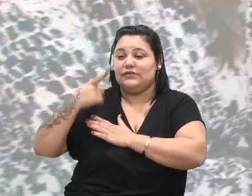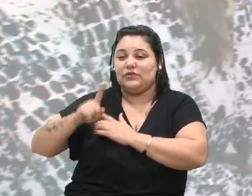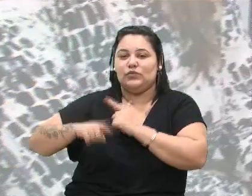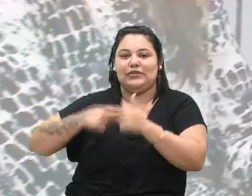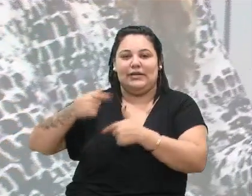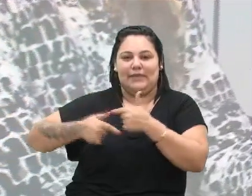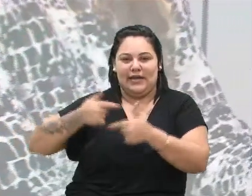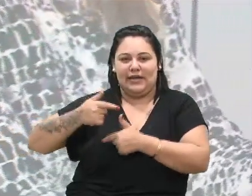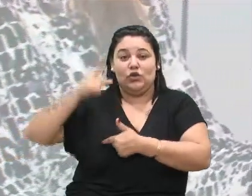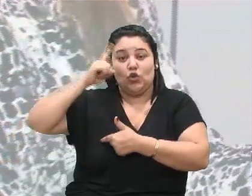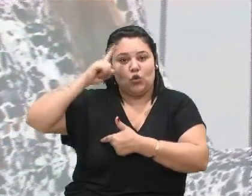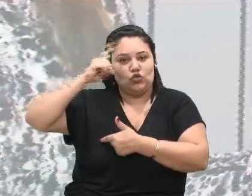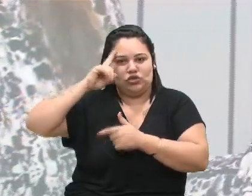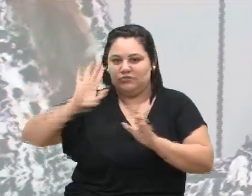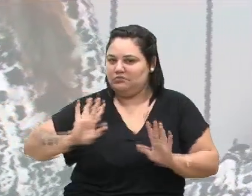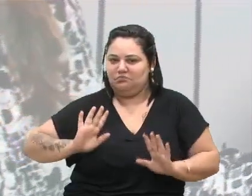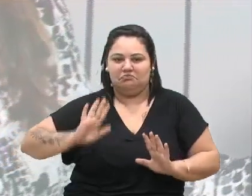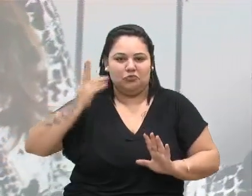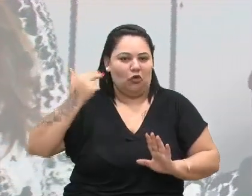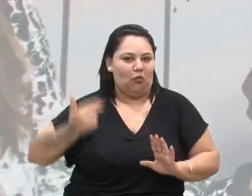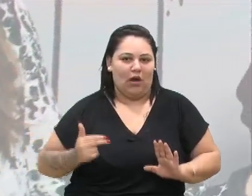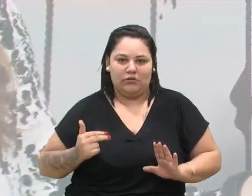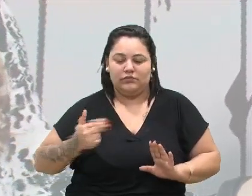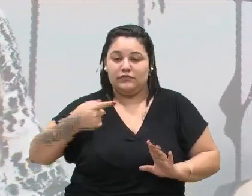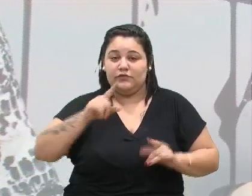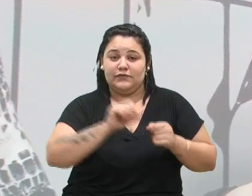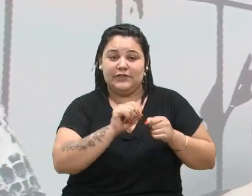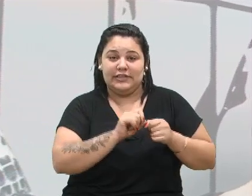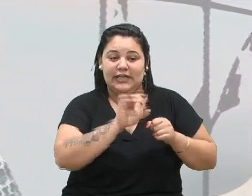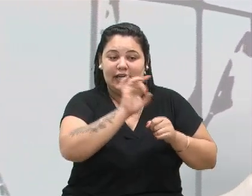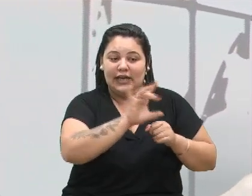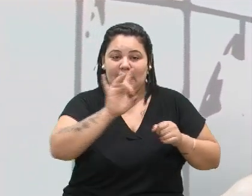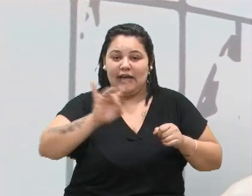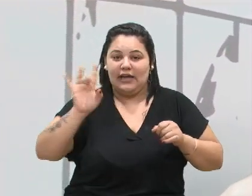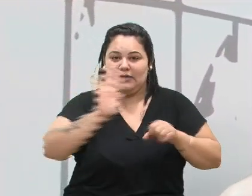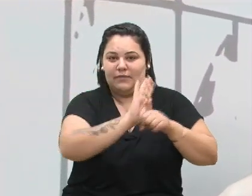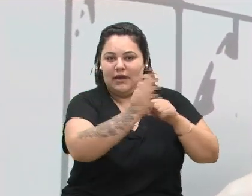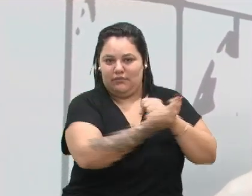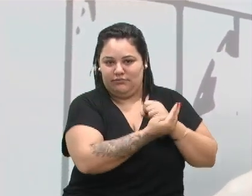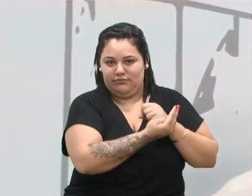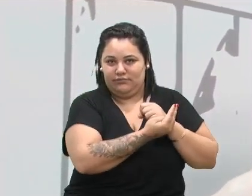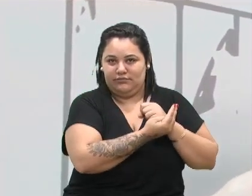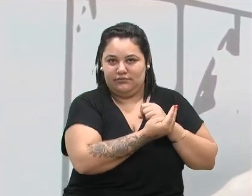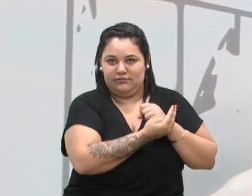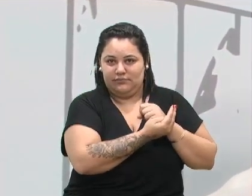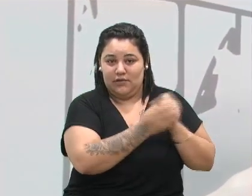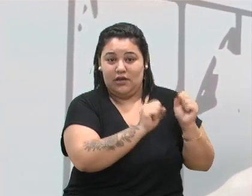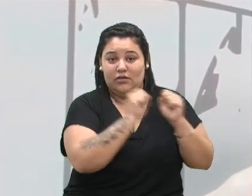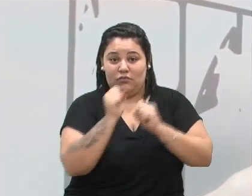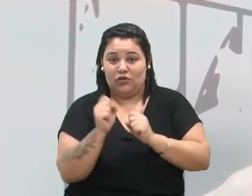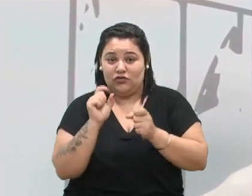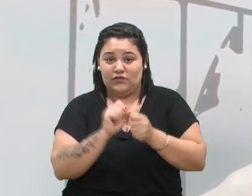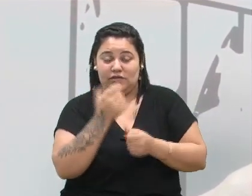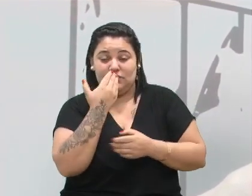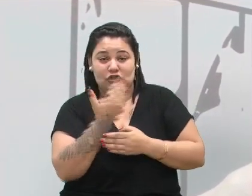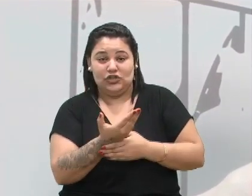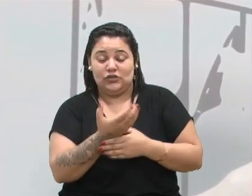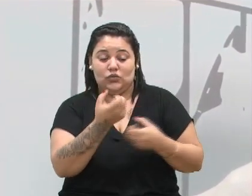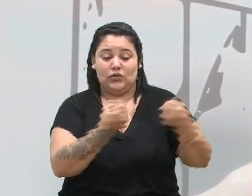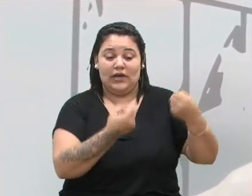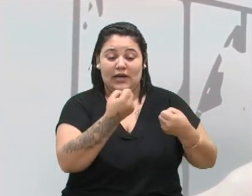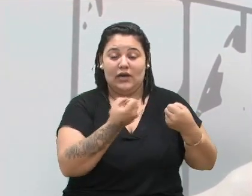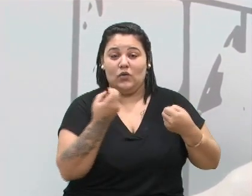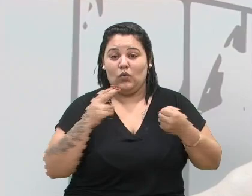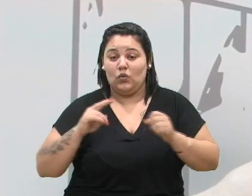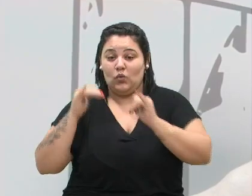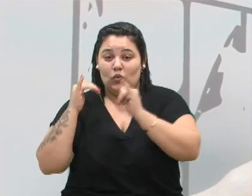praticamente diariamente, vão fazer por bairros e pode ser solicitado também algum carro, algum ônibus, ou